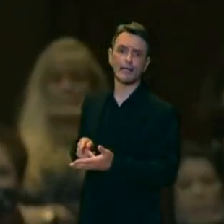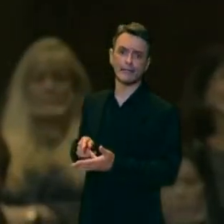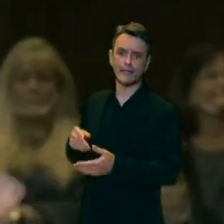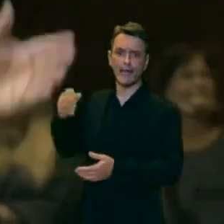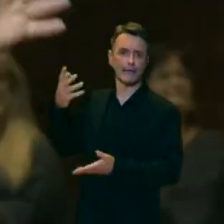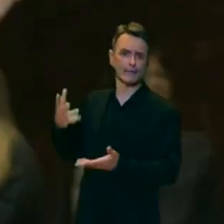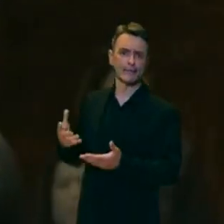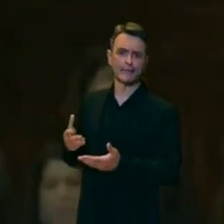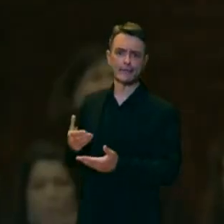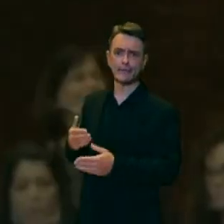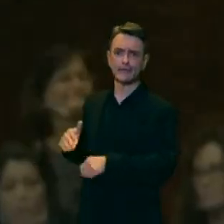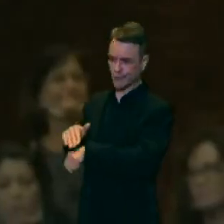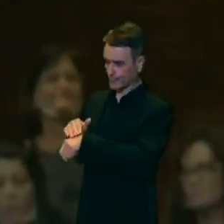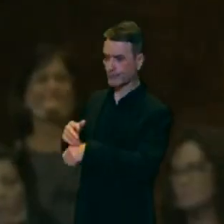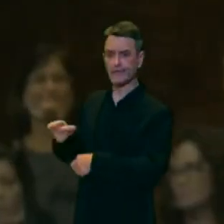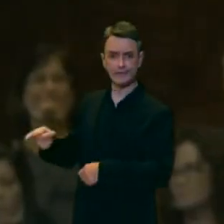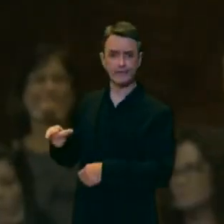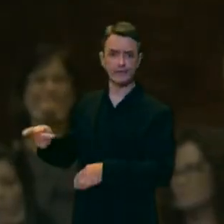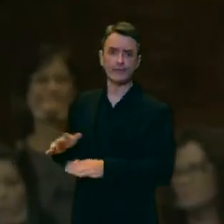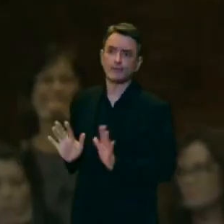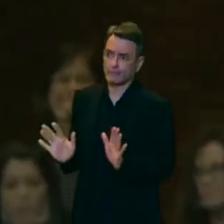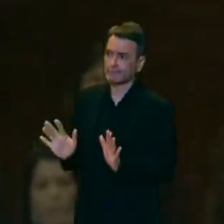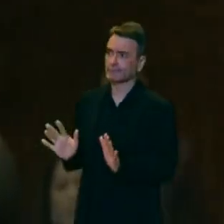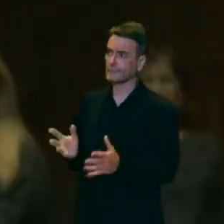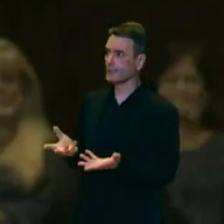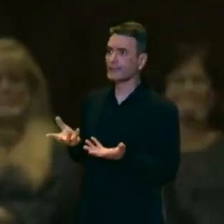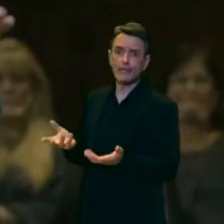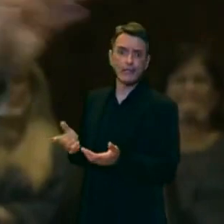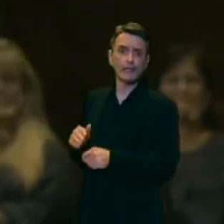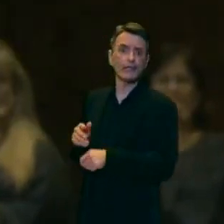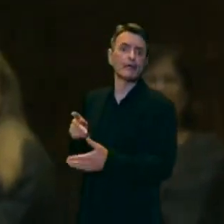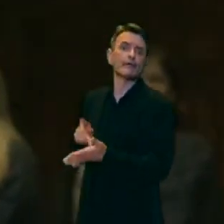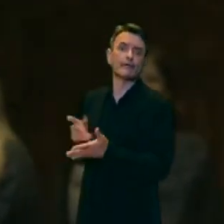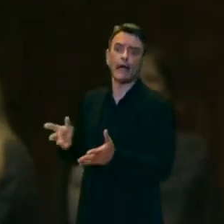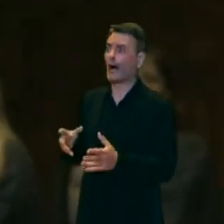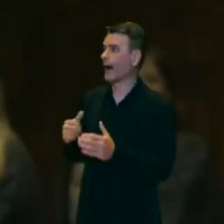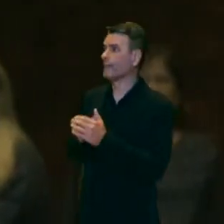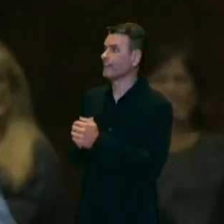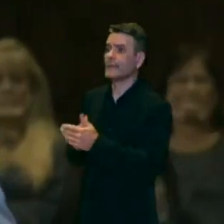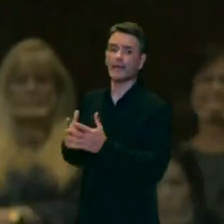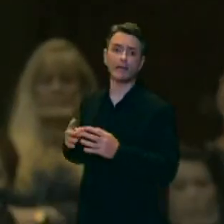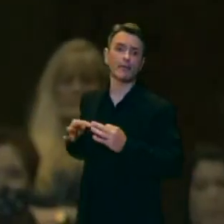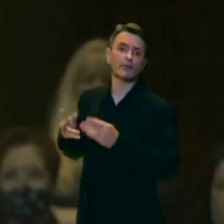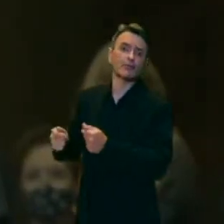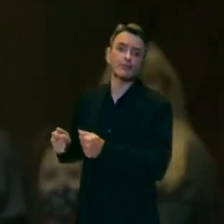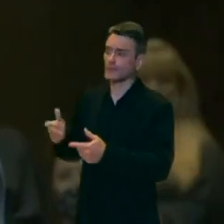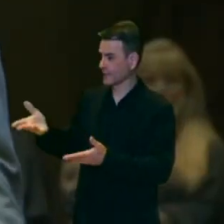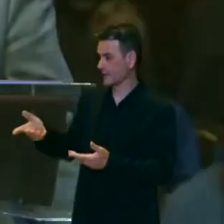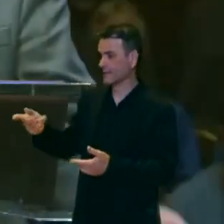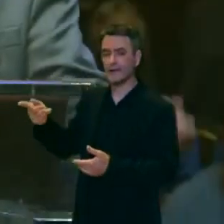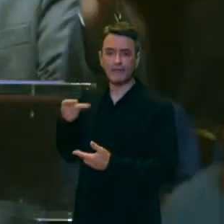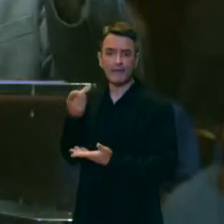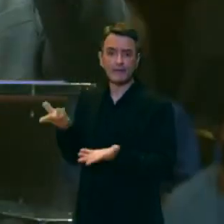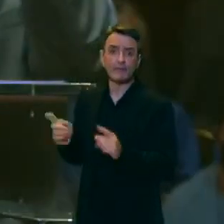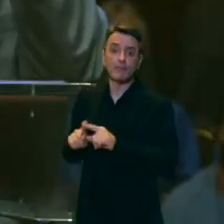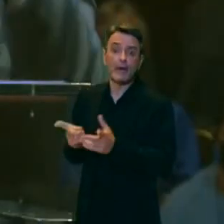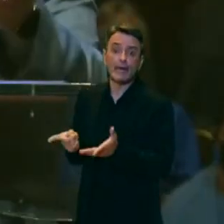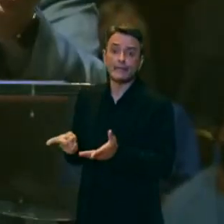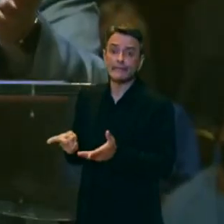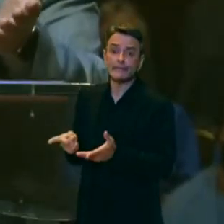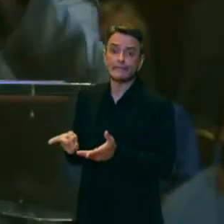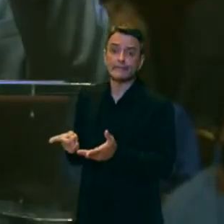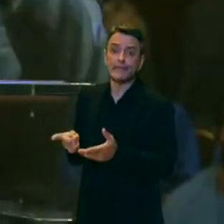vai dizer: como eu gostaria que fosse tudo verdade. Olha, eu digo até um amém para tudo isso que você está dizendo, porém o que você está